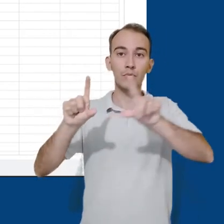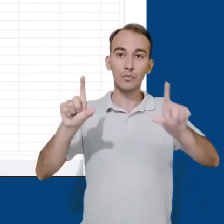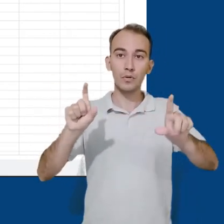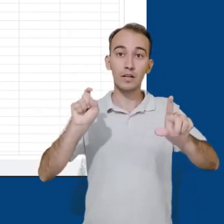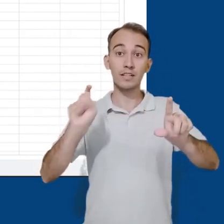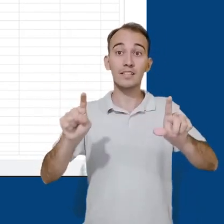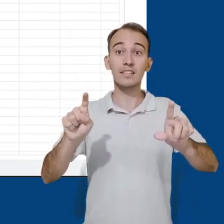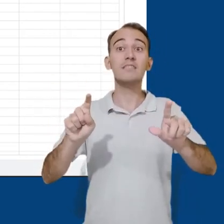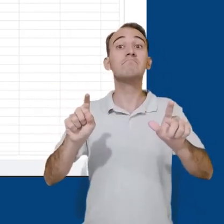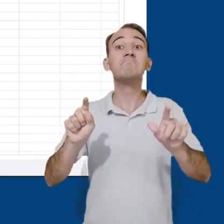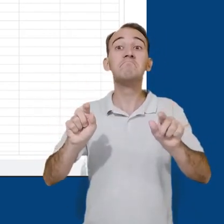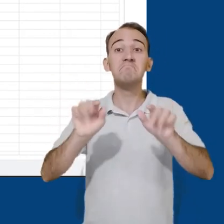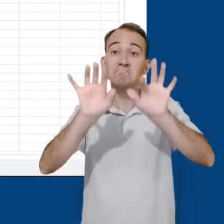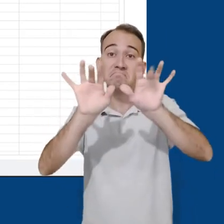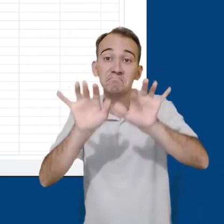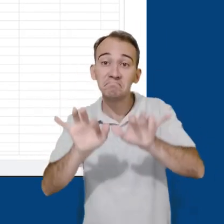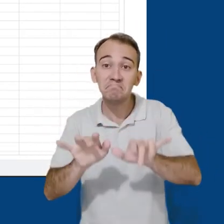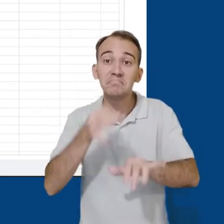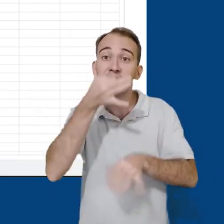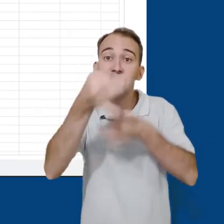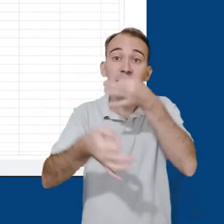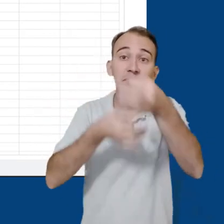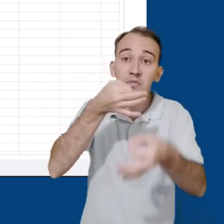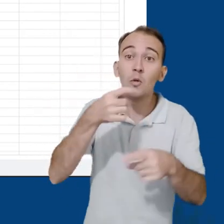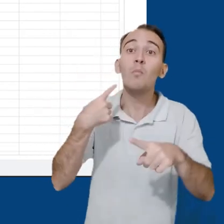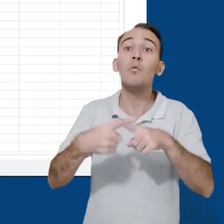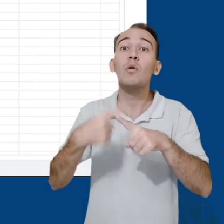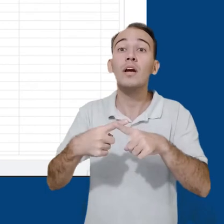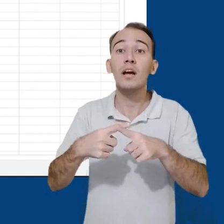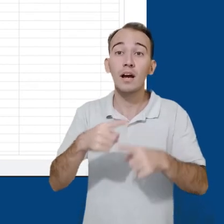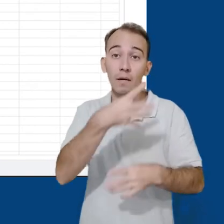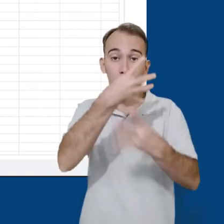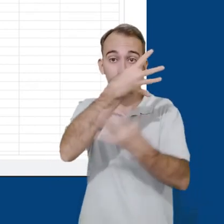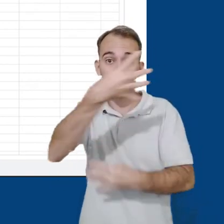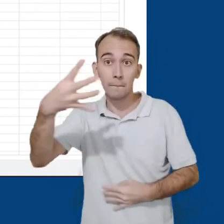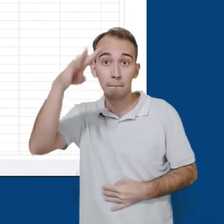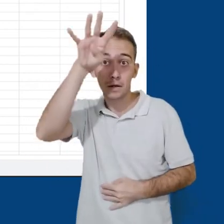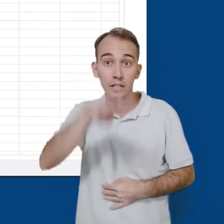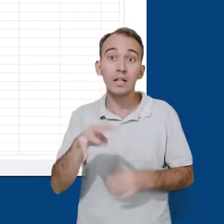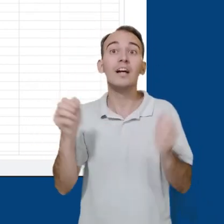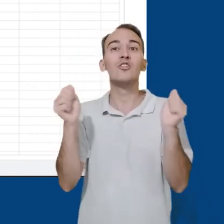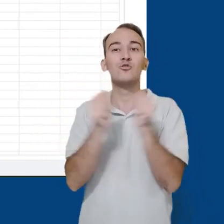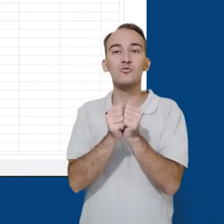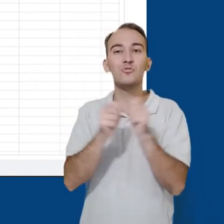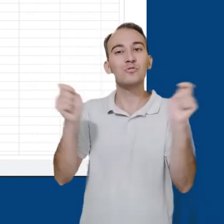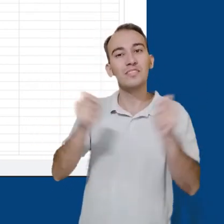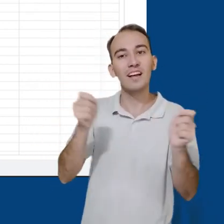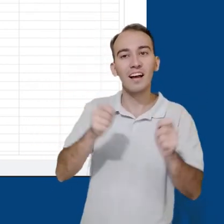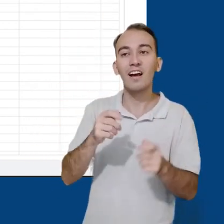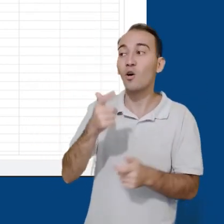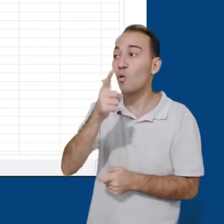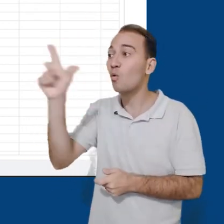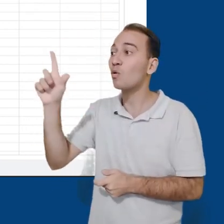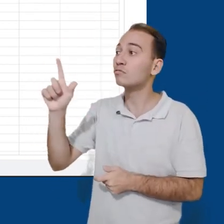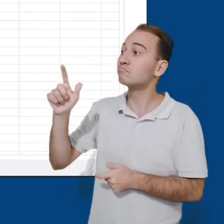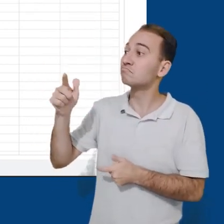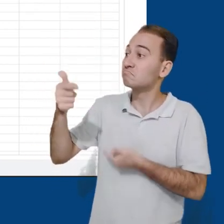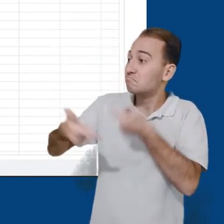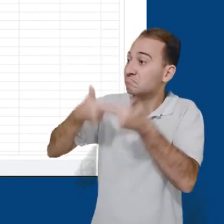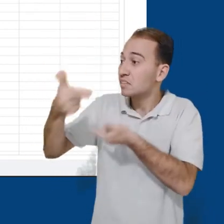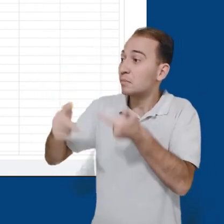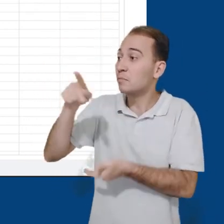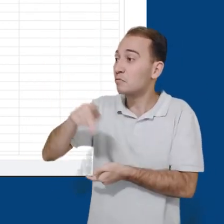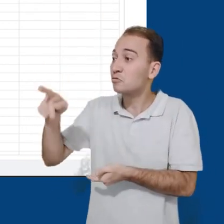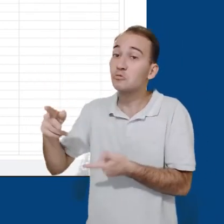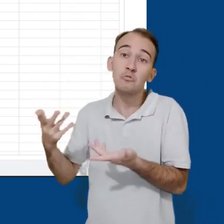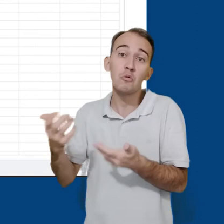símbolo de adição e quando clicamos ver ele uma janela ao lado da nossa célula ou se abre e podemos digitar um comentário